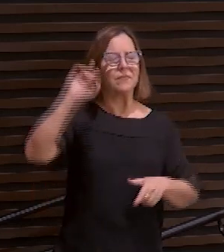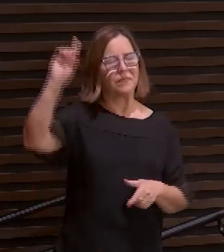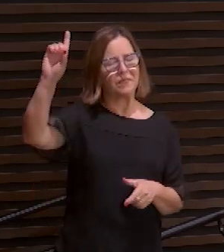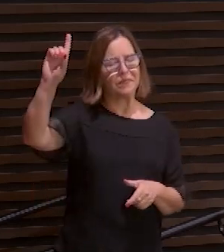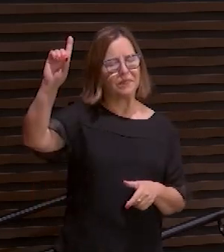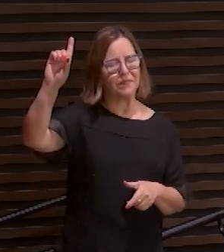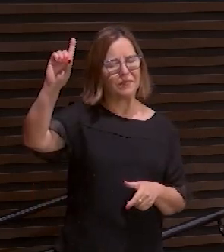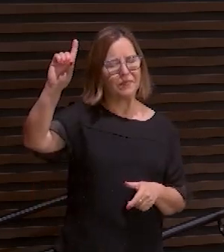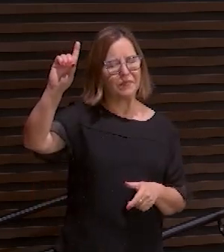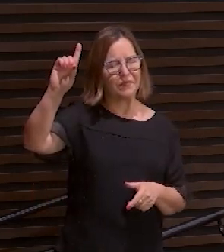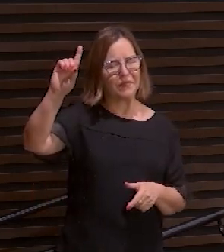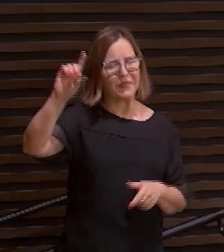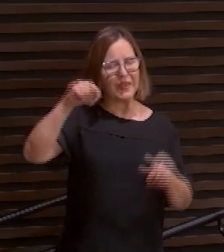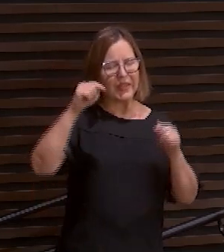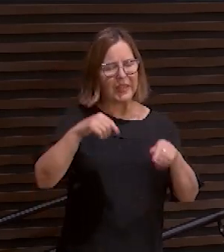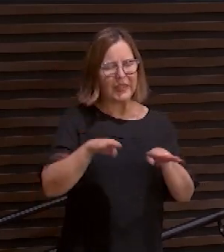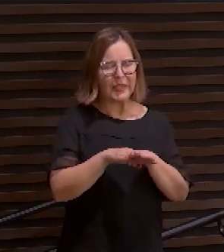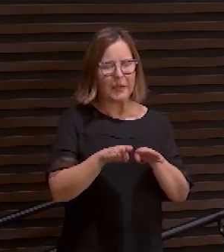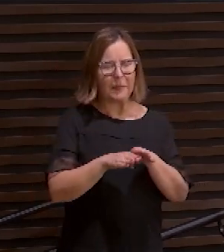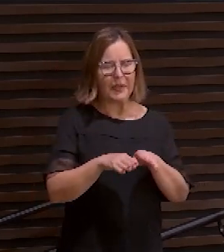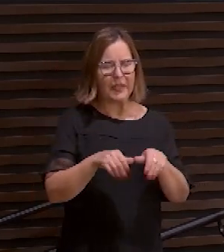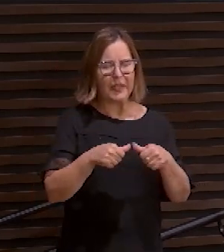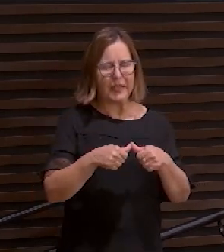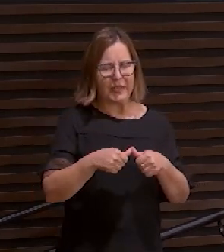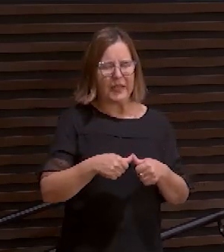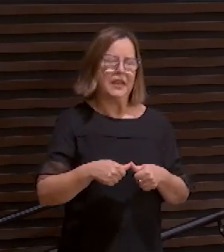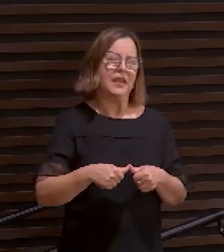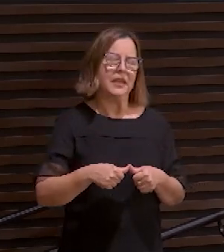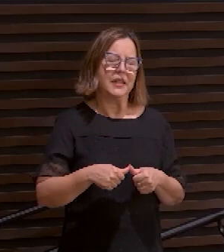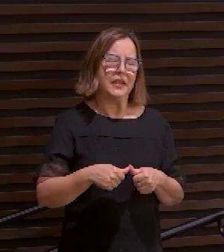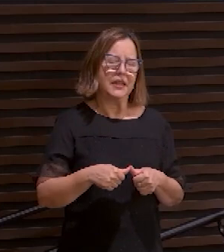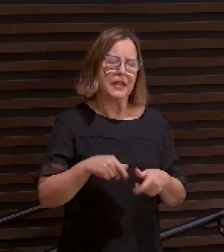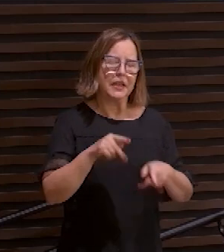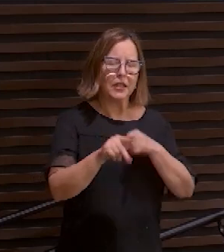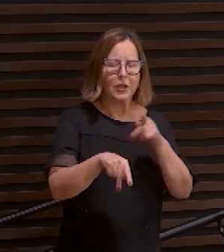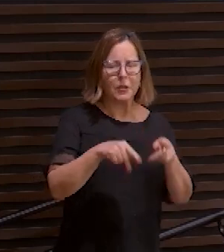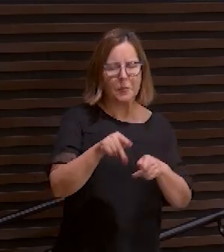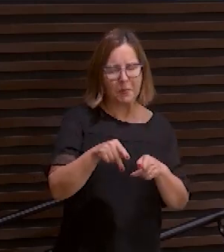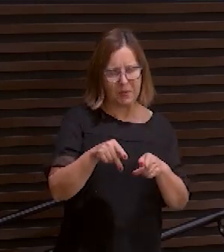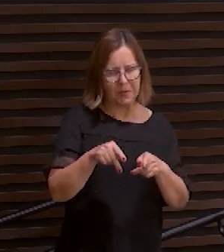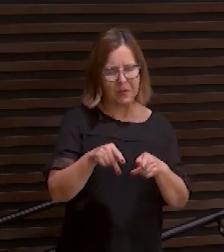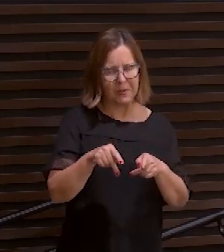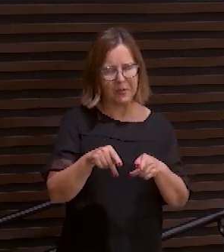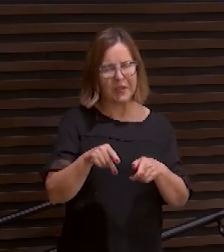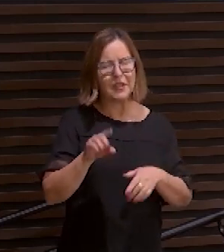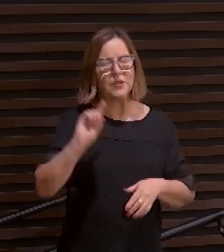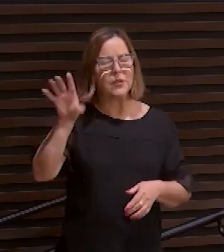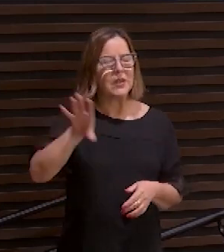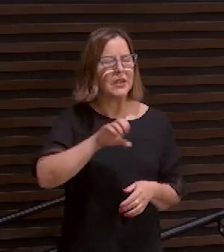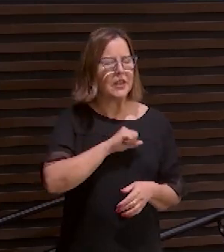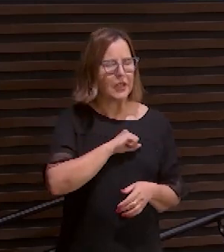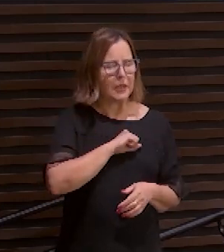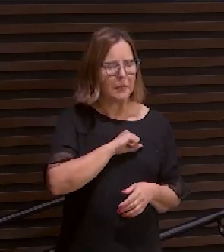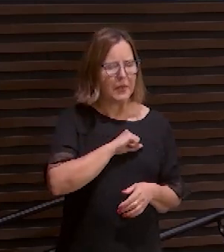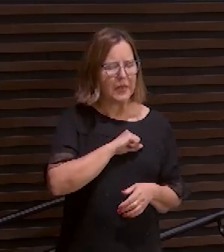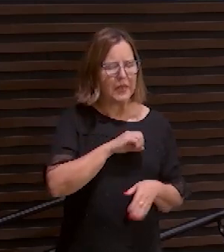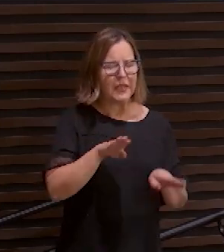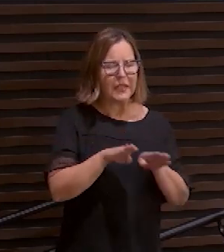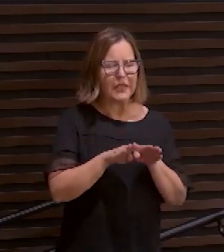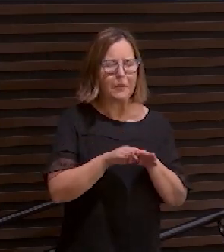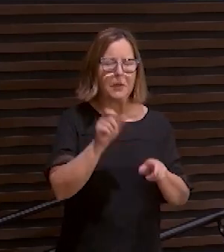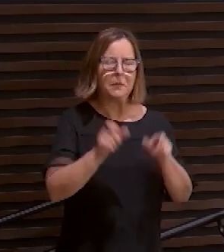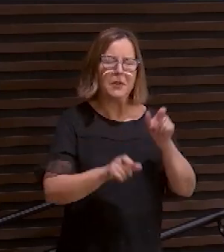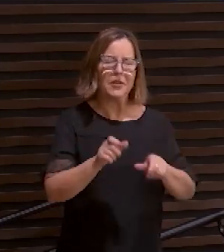estão os amados do Senhor, e aqueles a quem Tu queres falar. e aqueles que estão também na